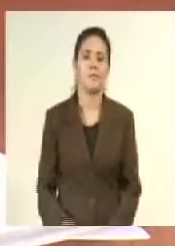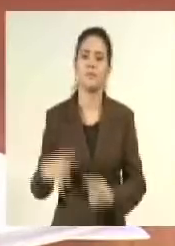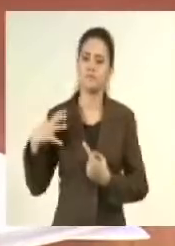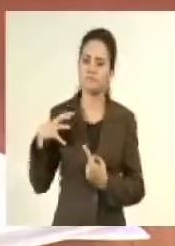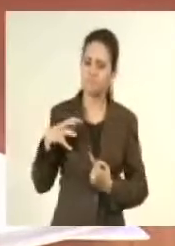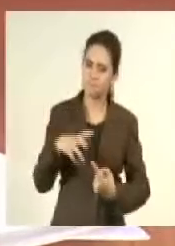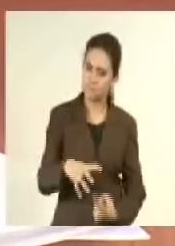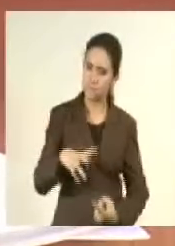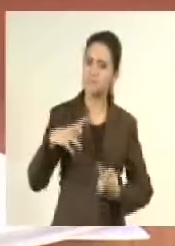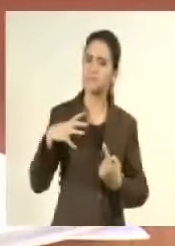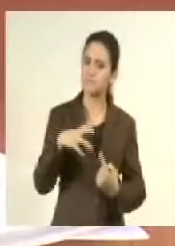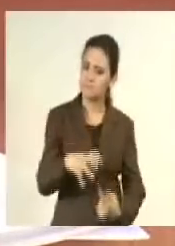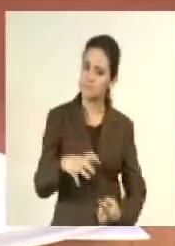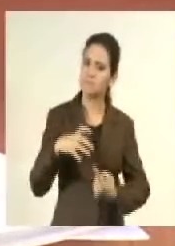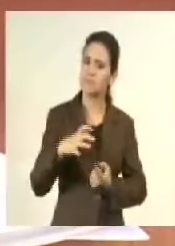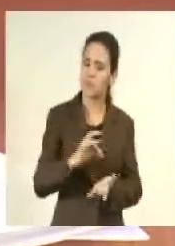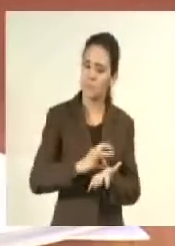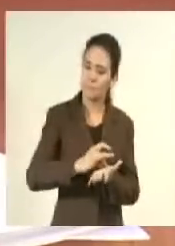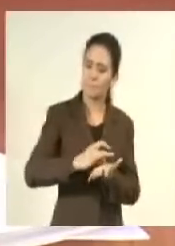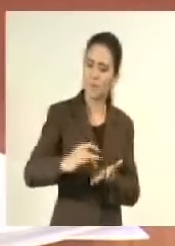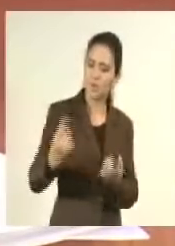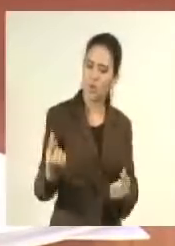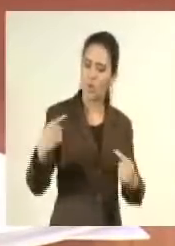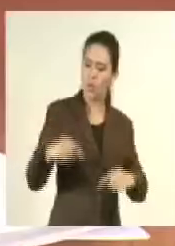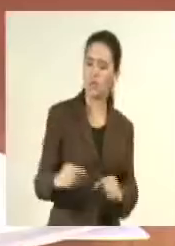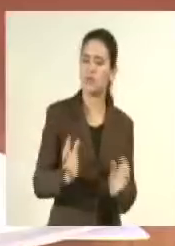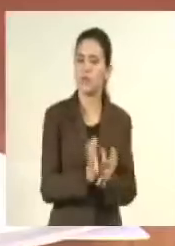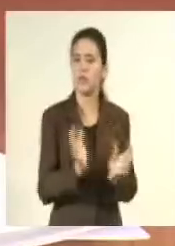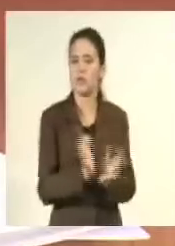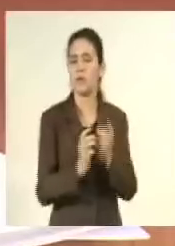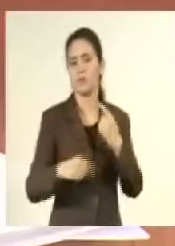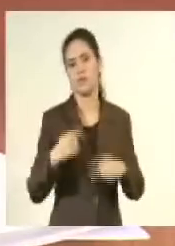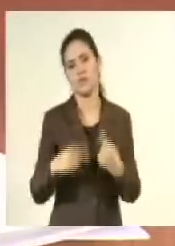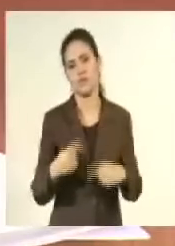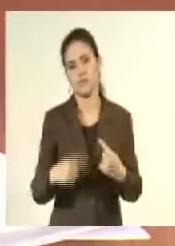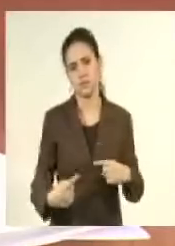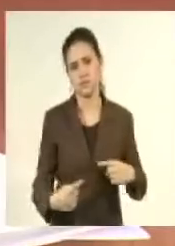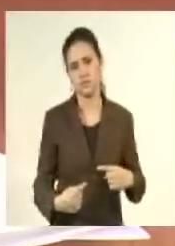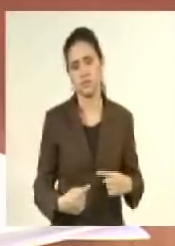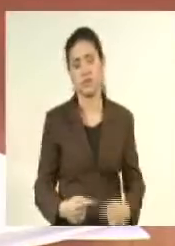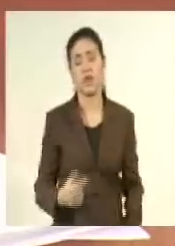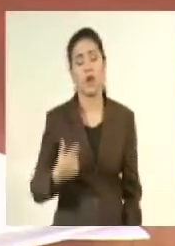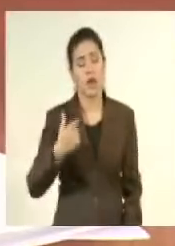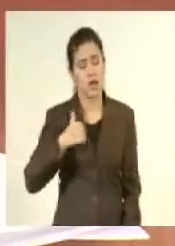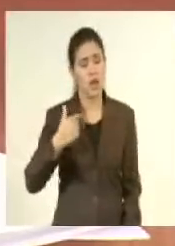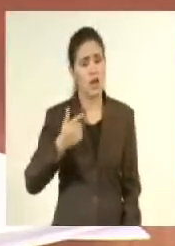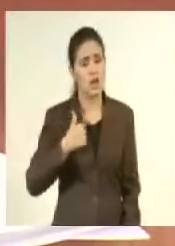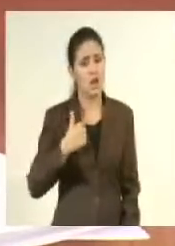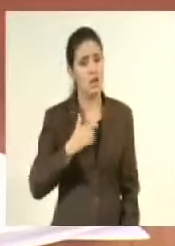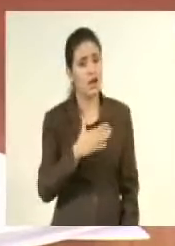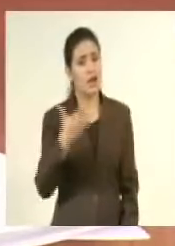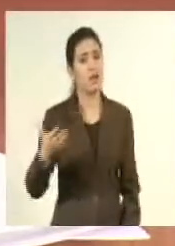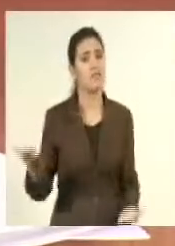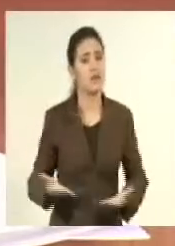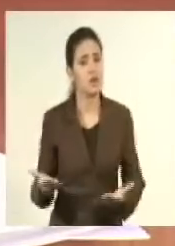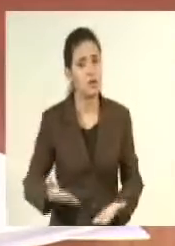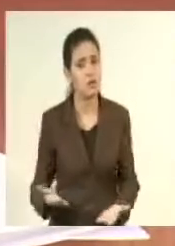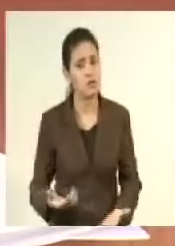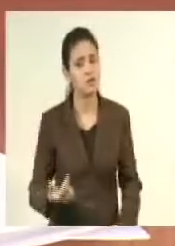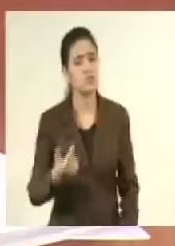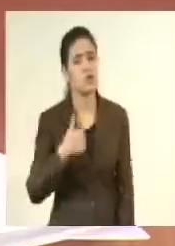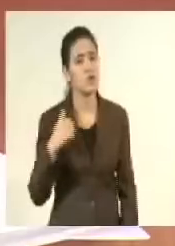perseguir inimigos políticos. Eu nunca, até hoje, eu nunca tinha